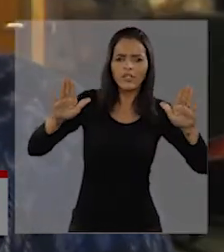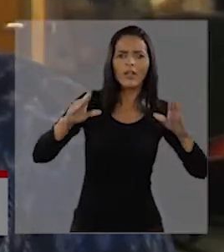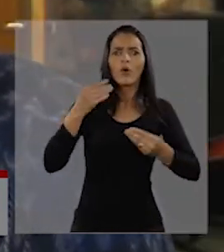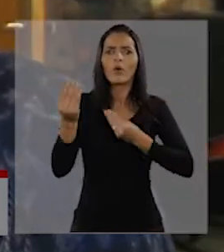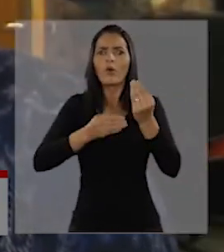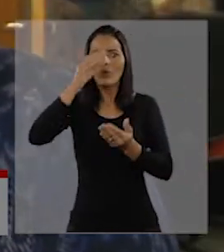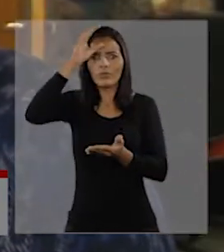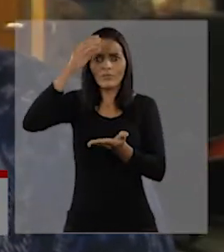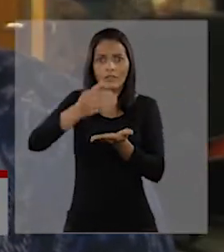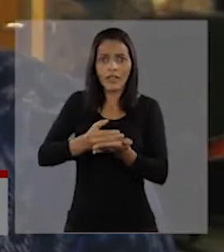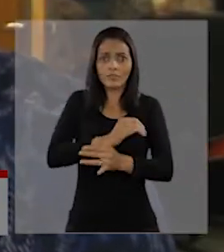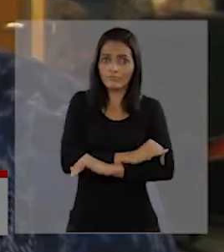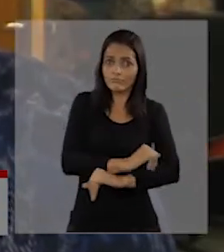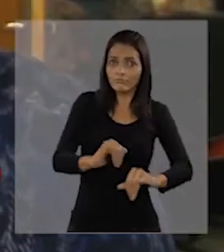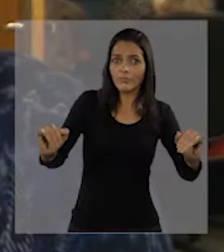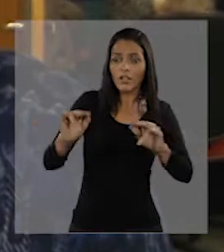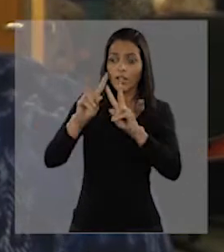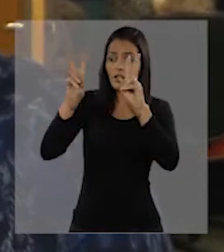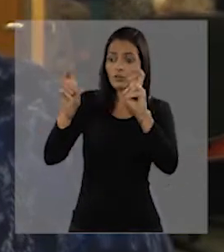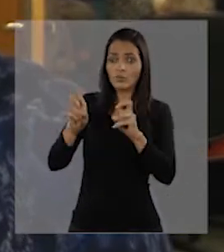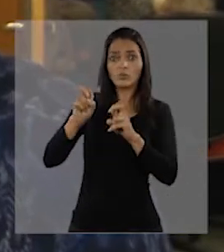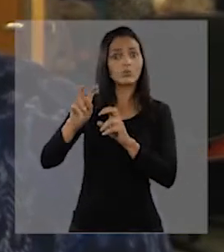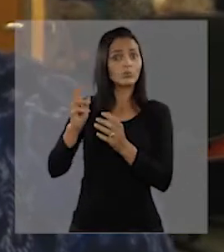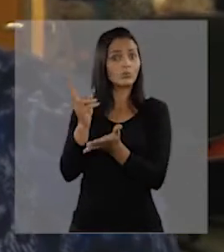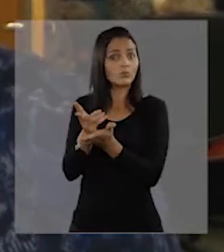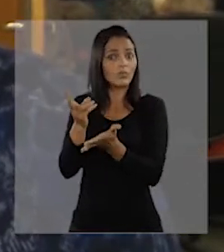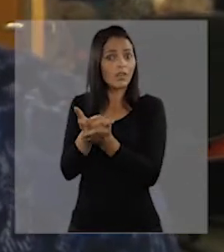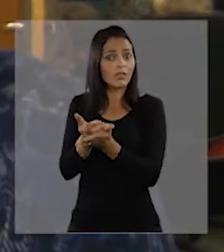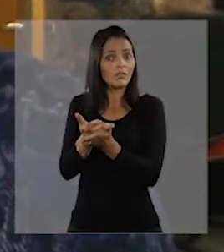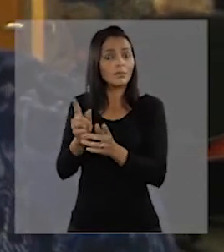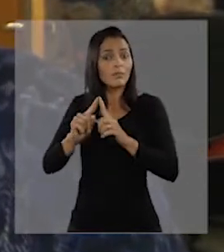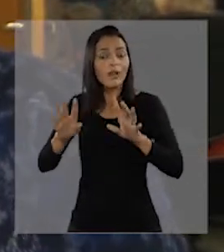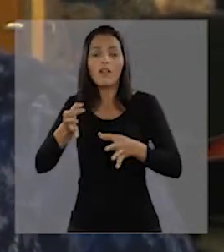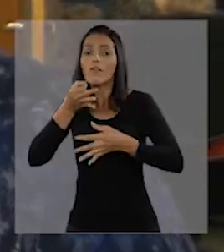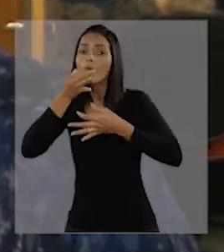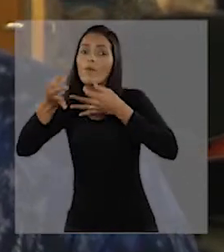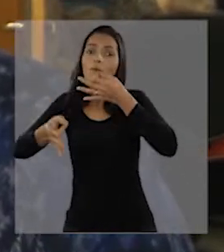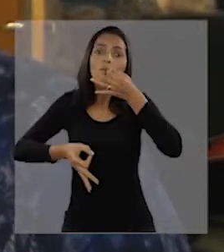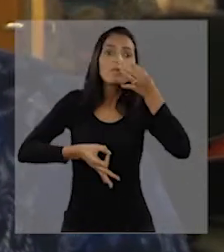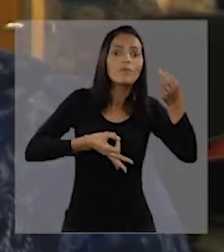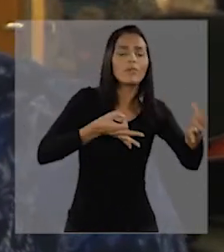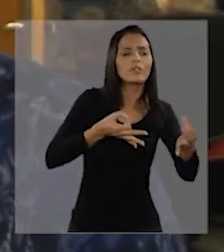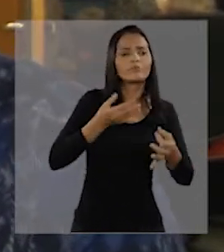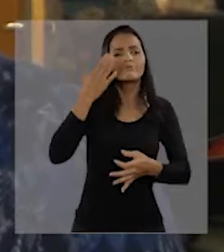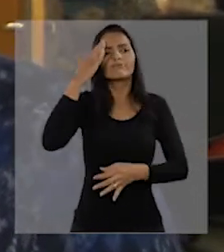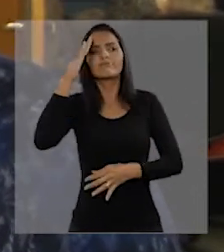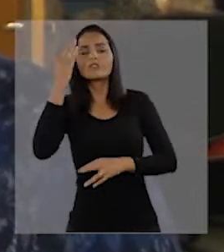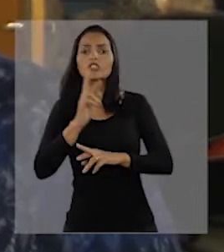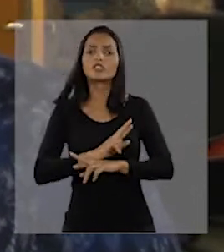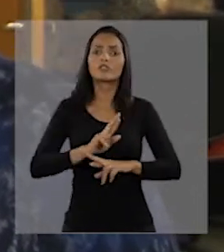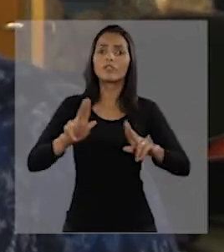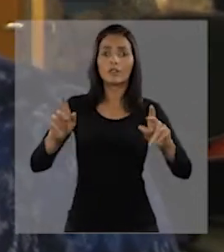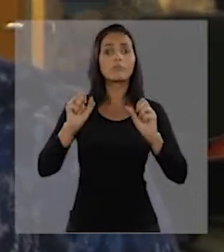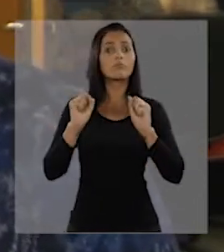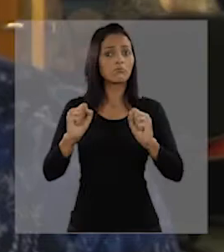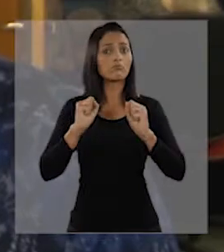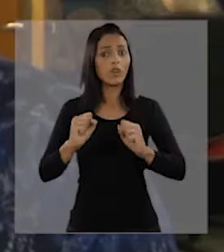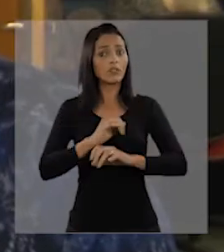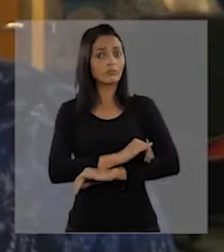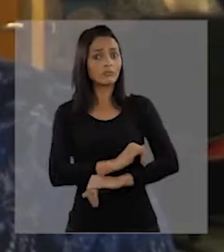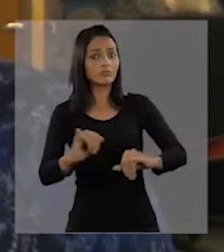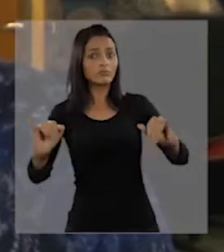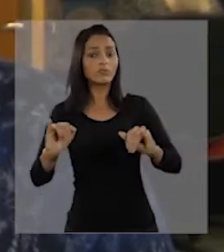vertentes novas, para que até sobre o mesmo assunto, outras questões e outros entendimentos venham aí a